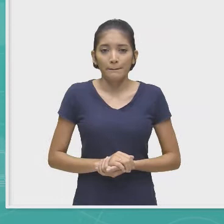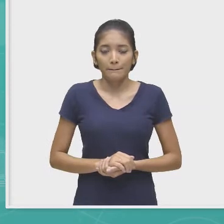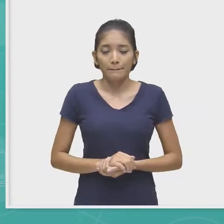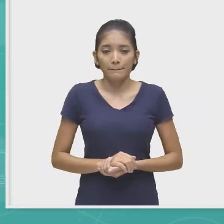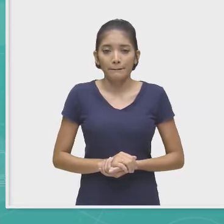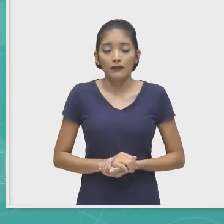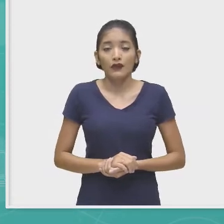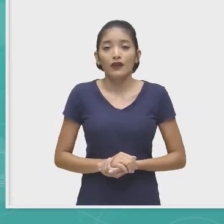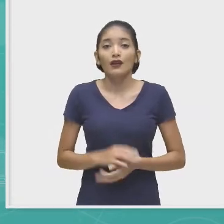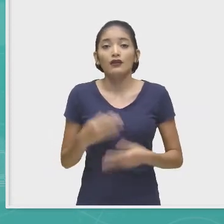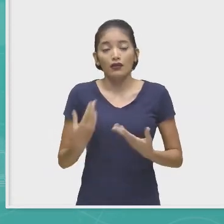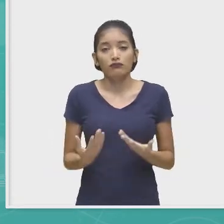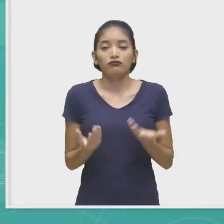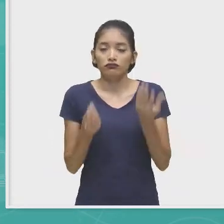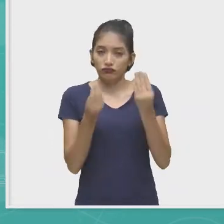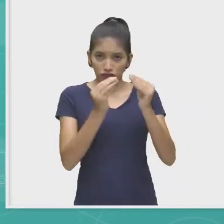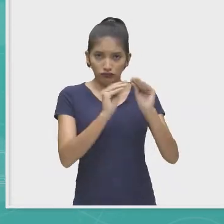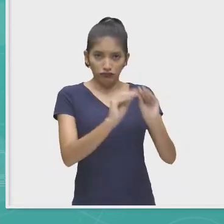adicionado